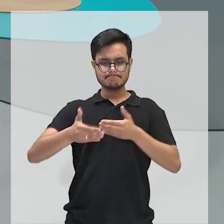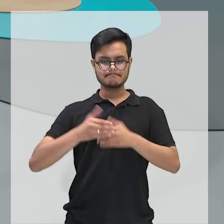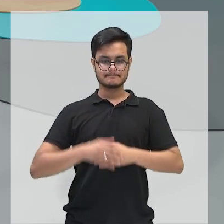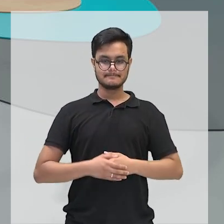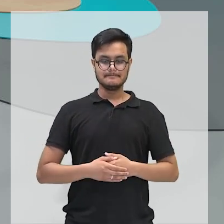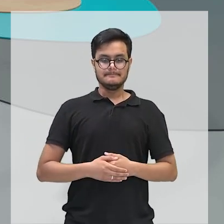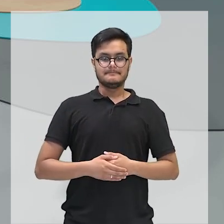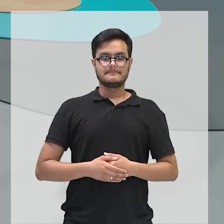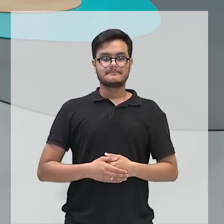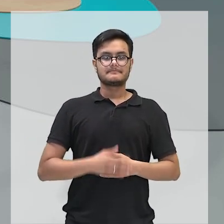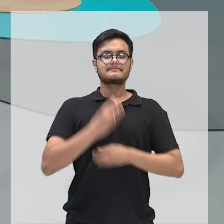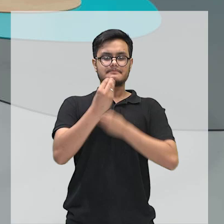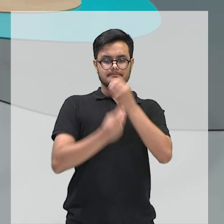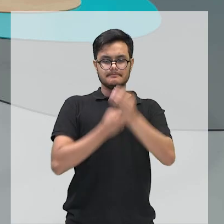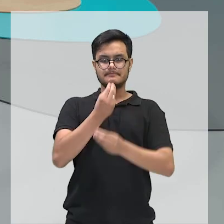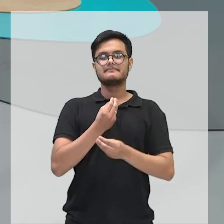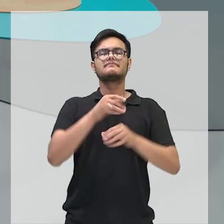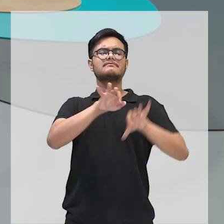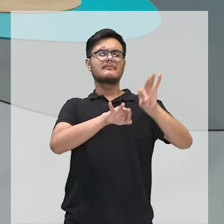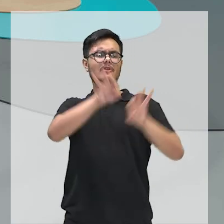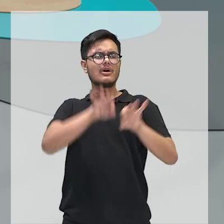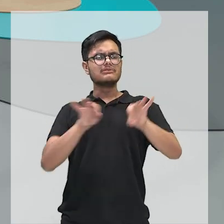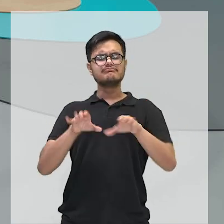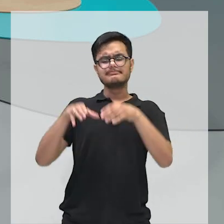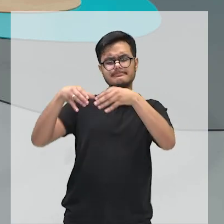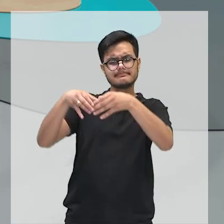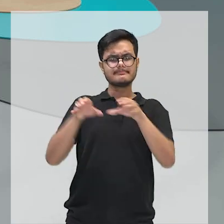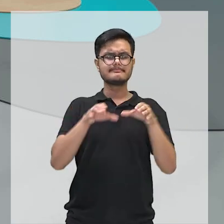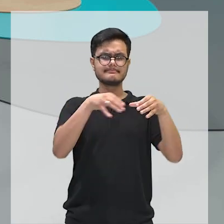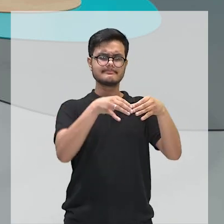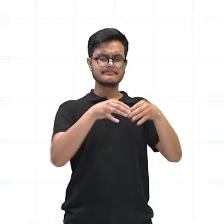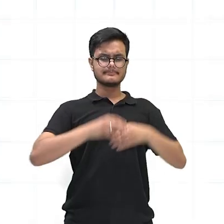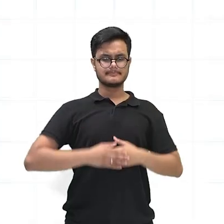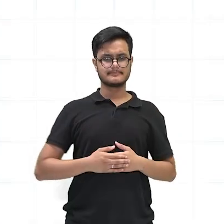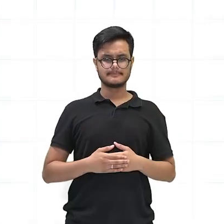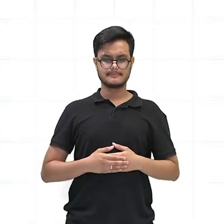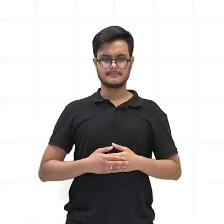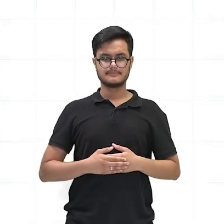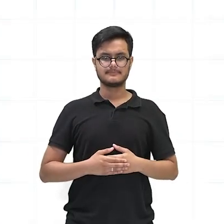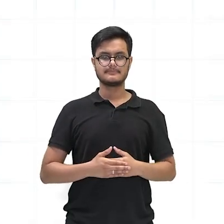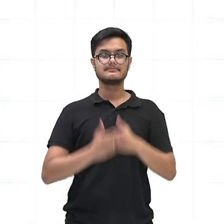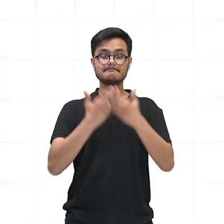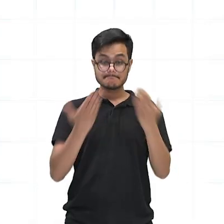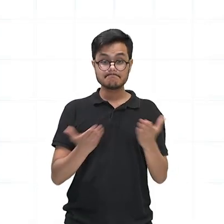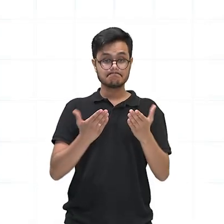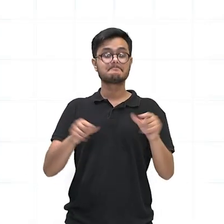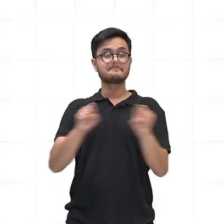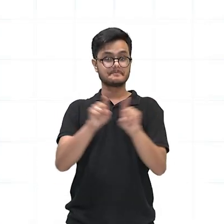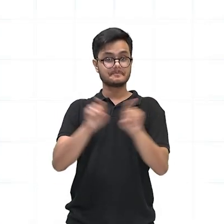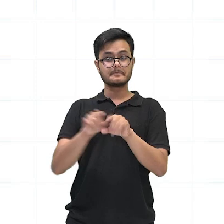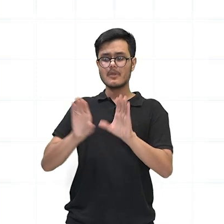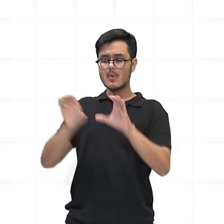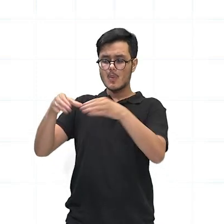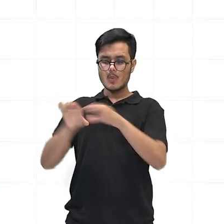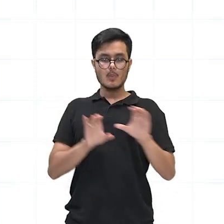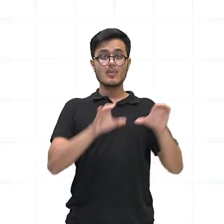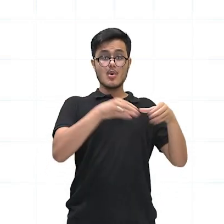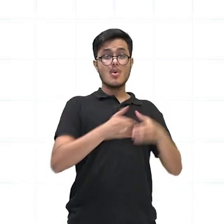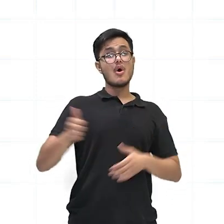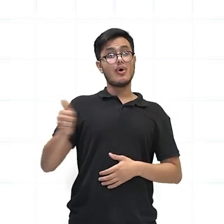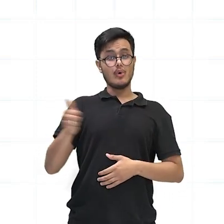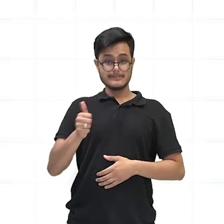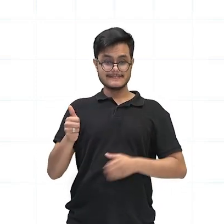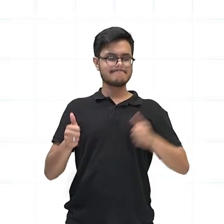ver ali como é composto esse time, como ele é formado. Vamos lá? Então, olha só. Os times são compostos